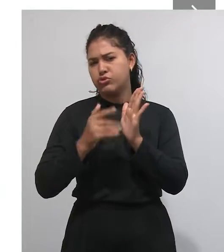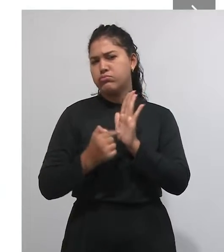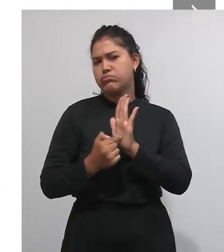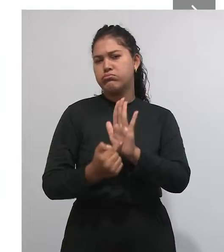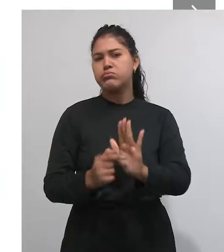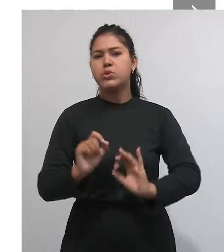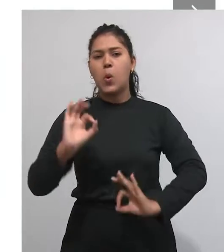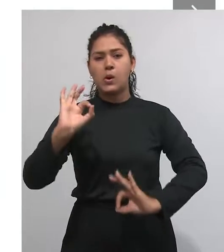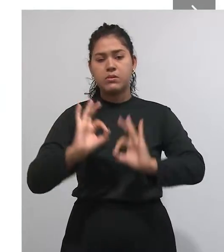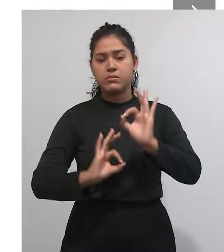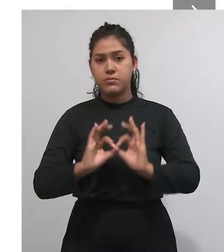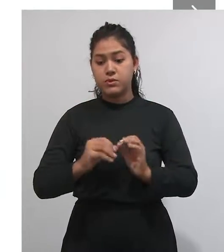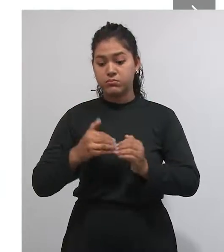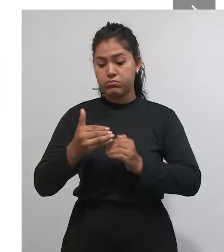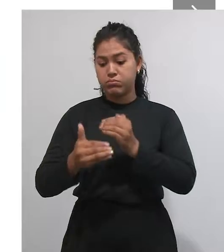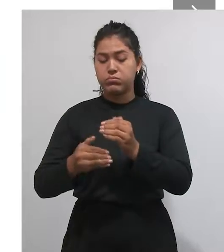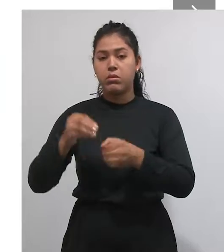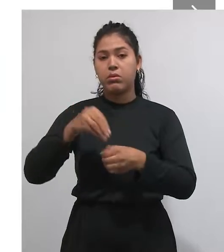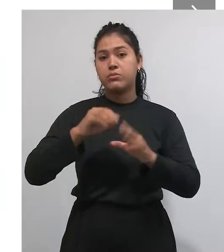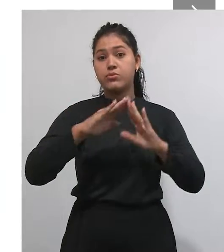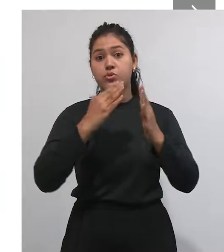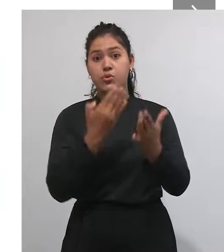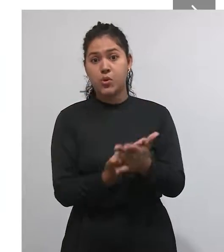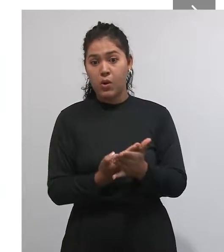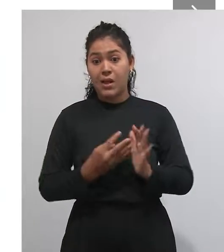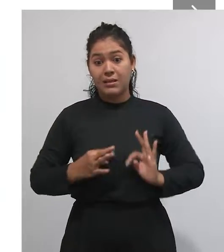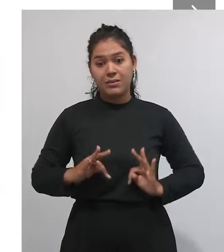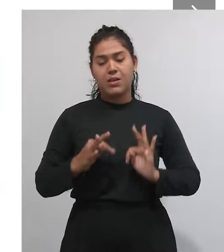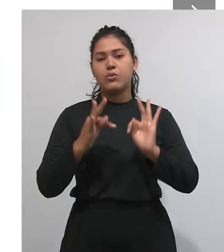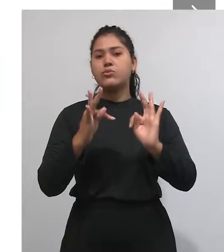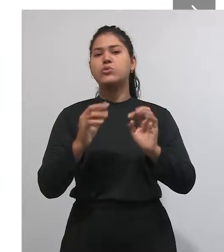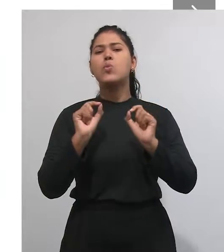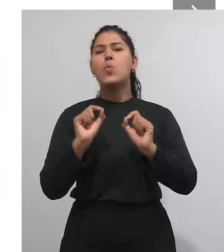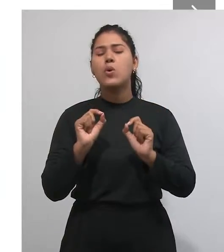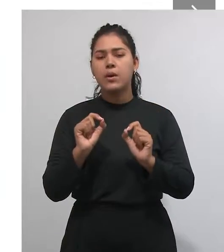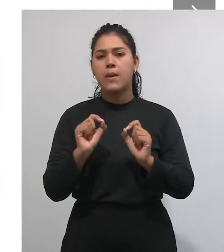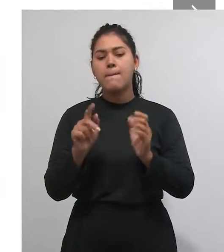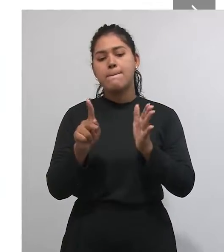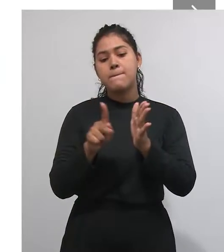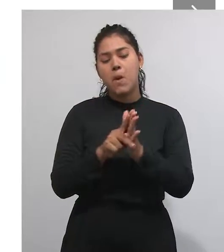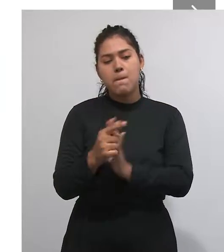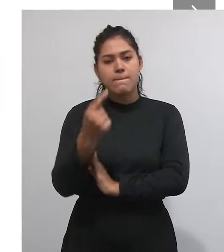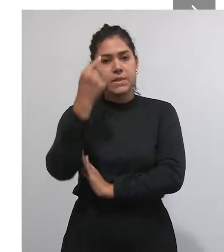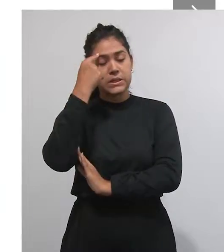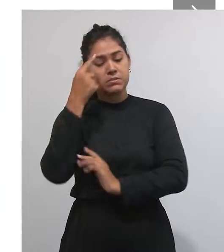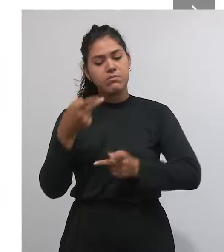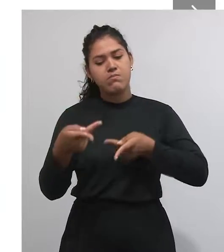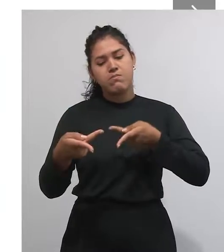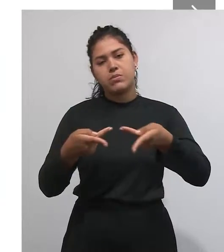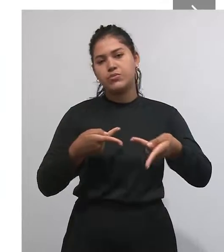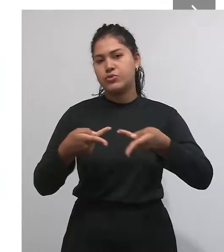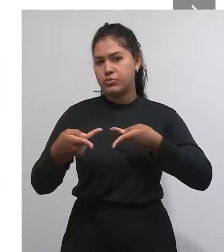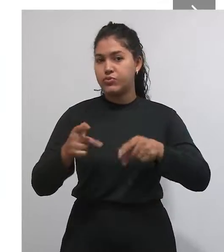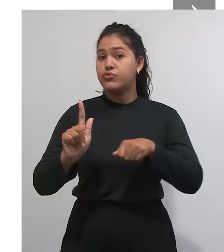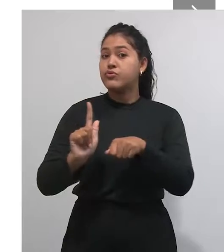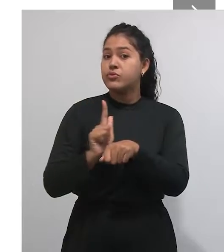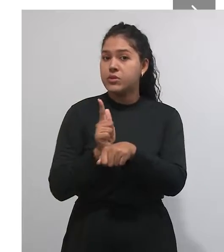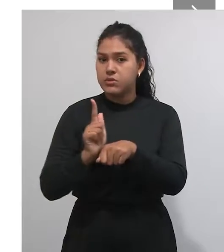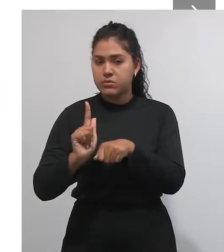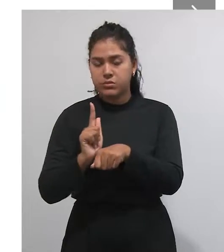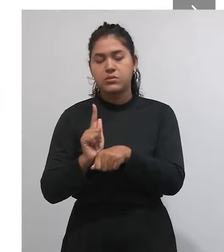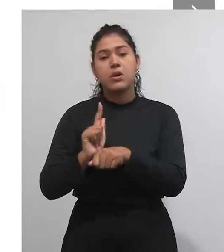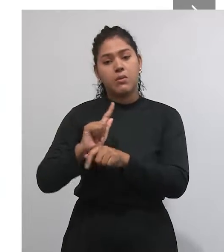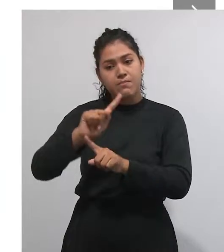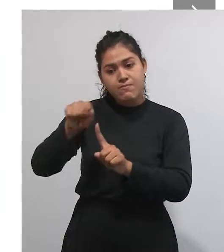a organização e funcionamento da educação básica e tecnológica a partir da perspectiva do planejamento e o